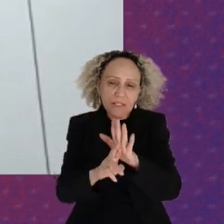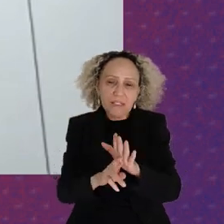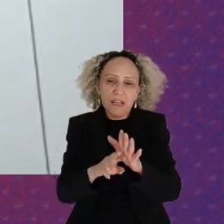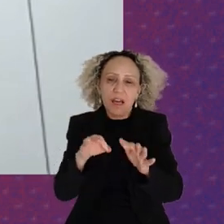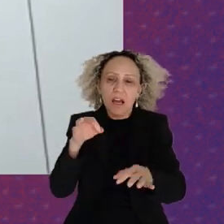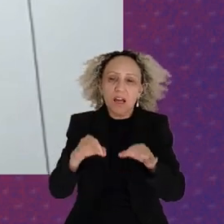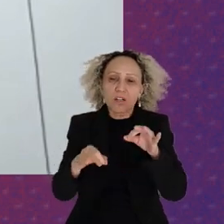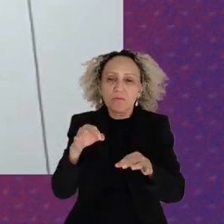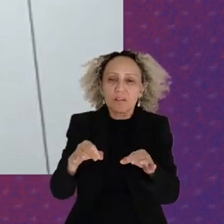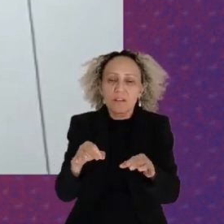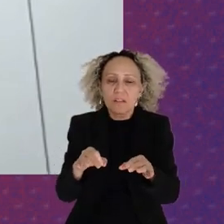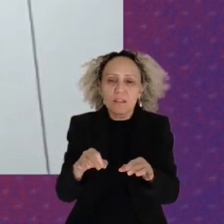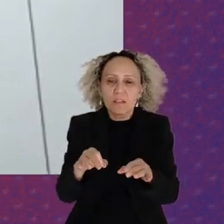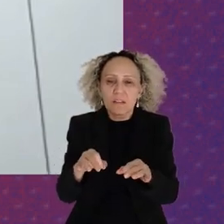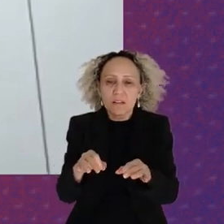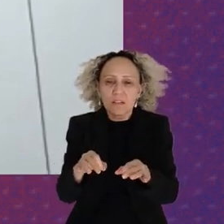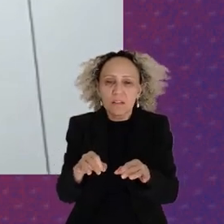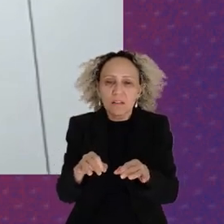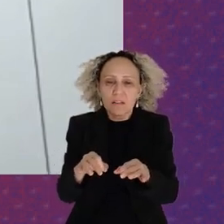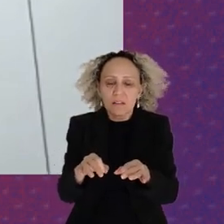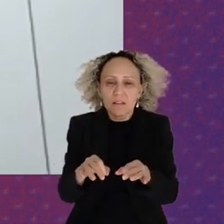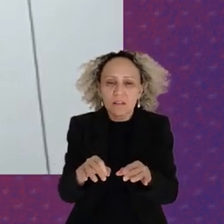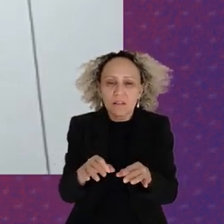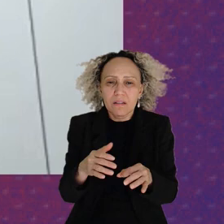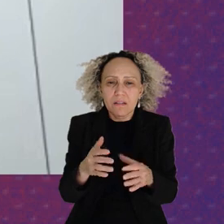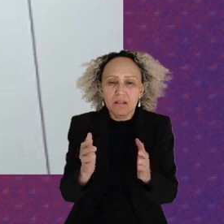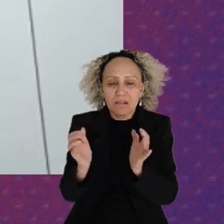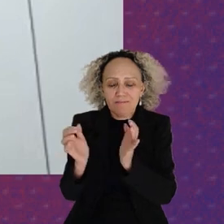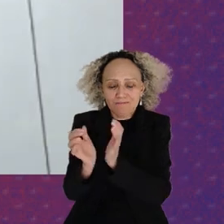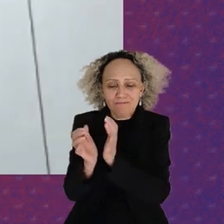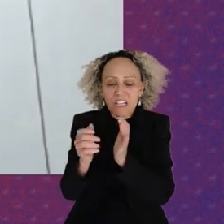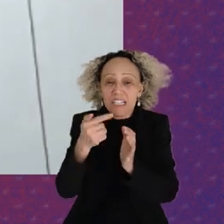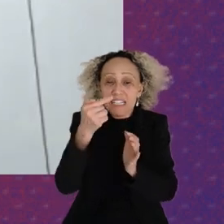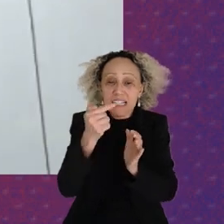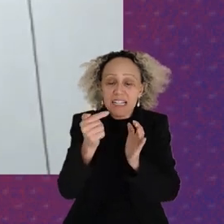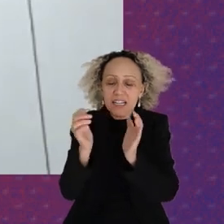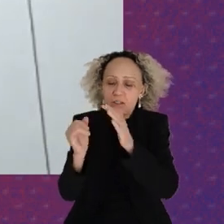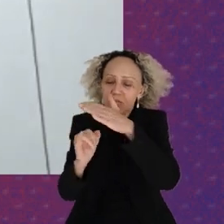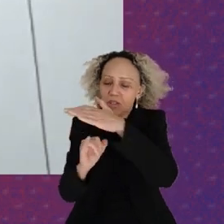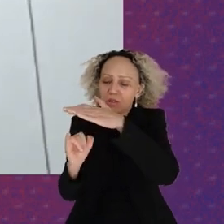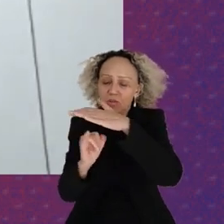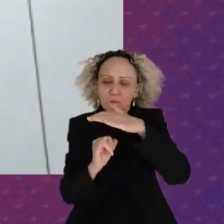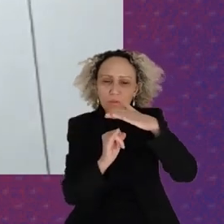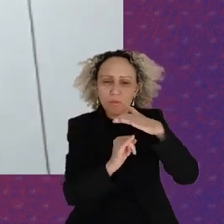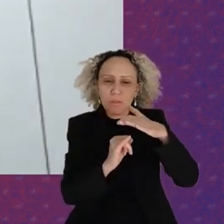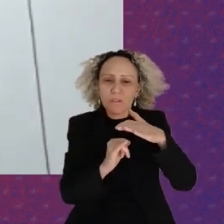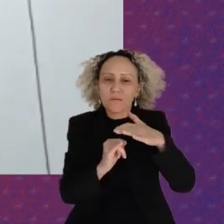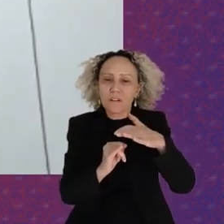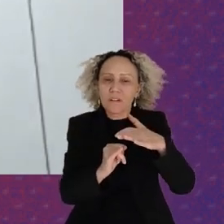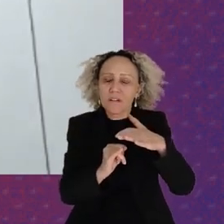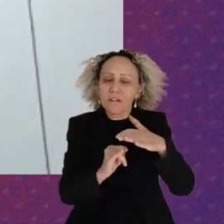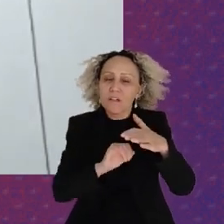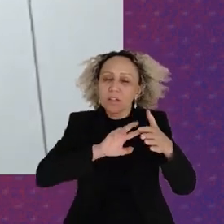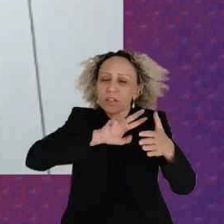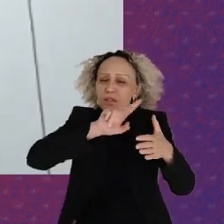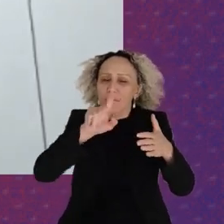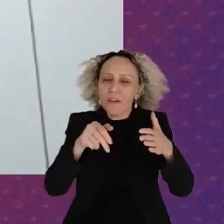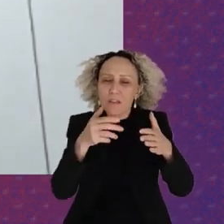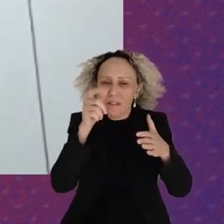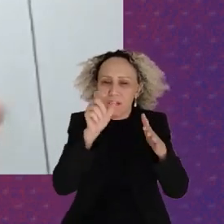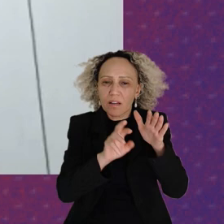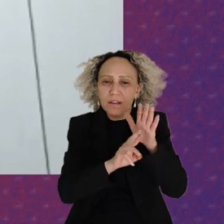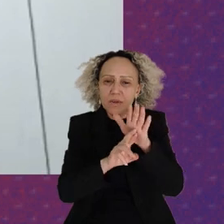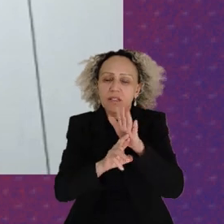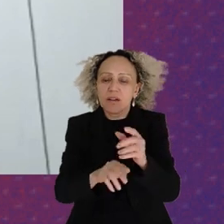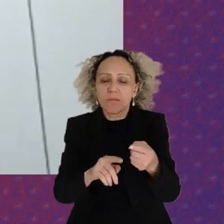foram 7 órgãos diferentes em que participaram diversas representações, participou a